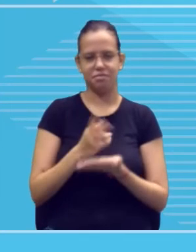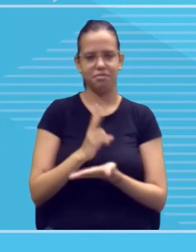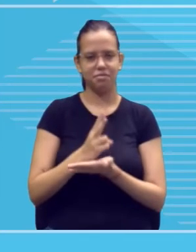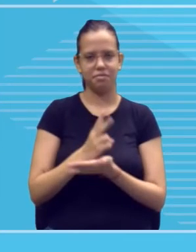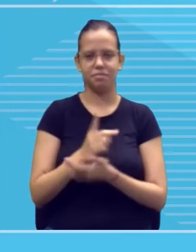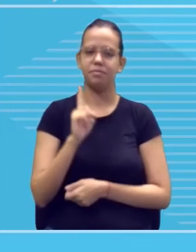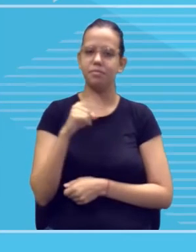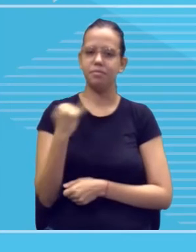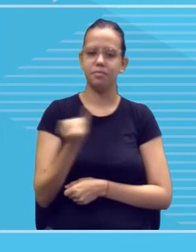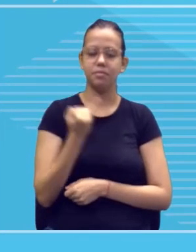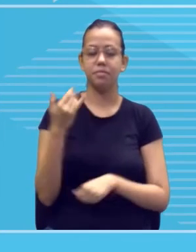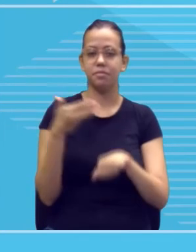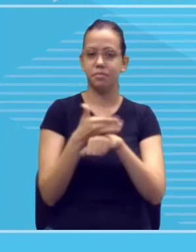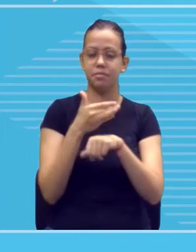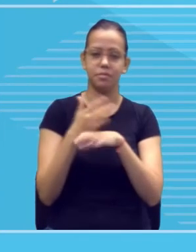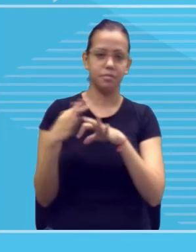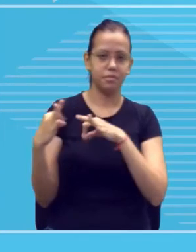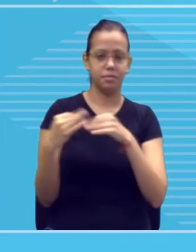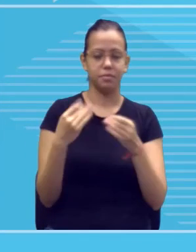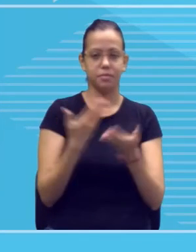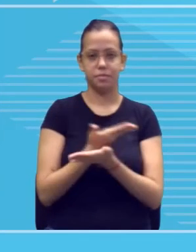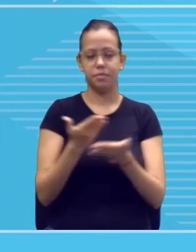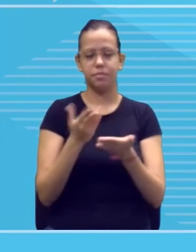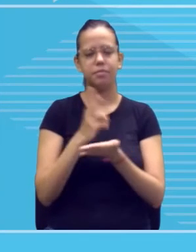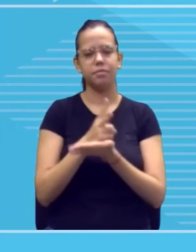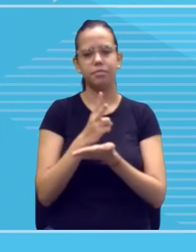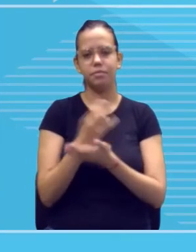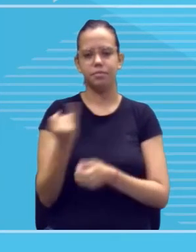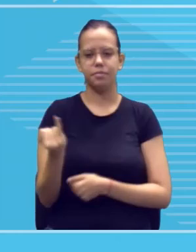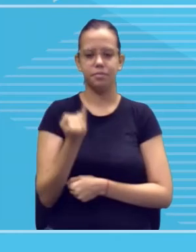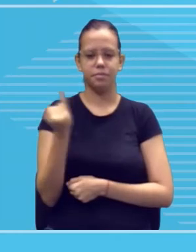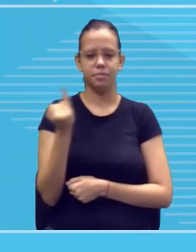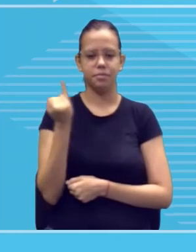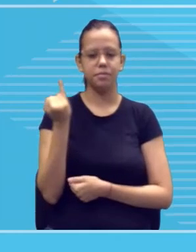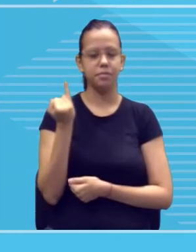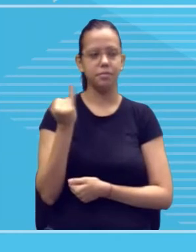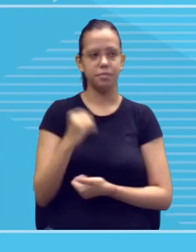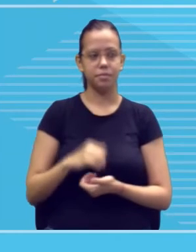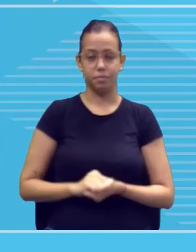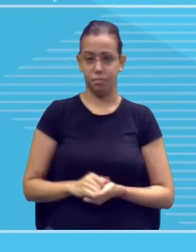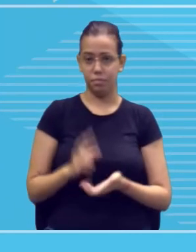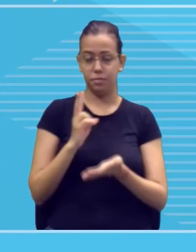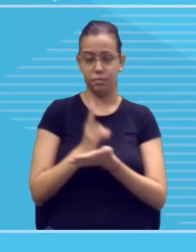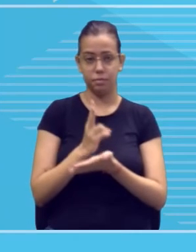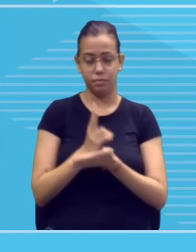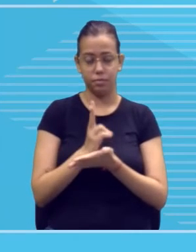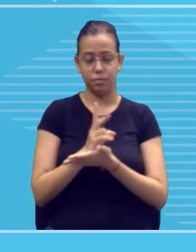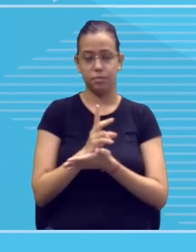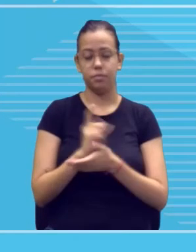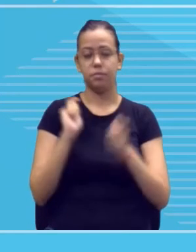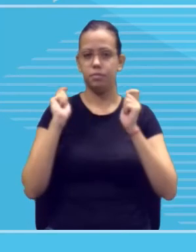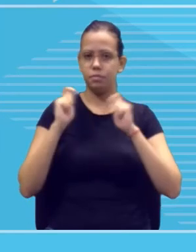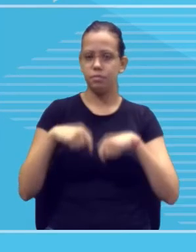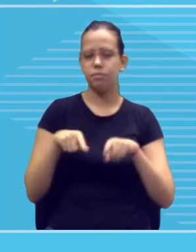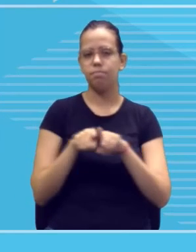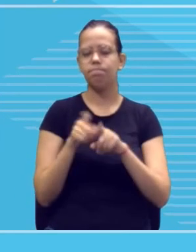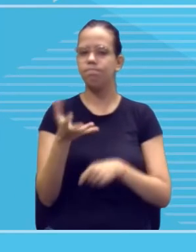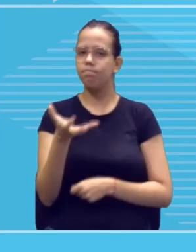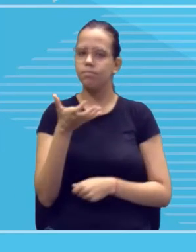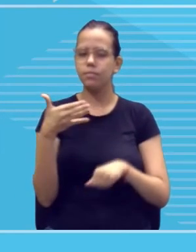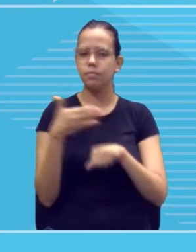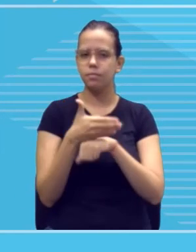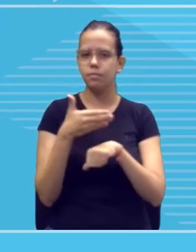é participação de todos vocês é sempre muito importante sempre que vocês puderem quiserem